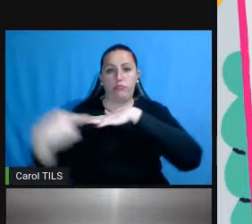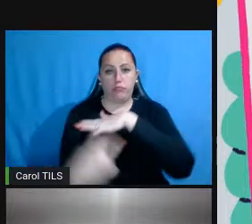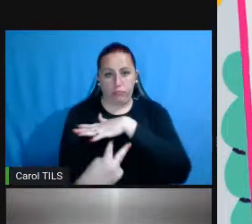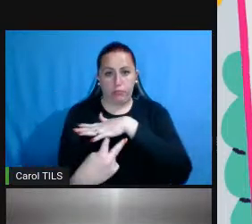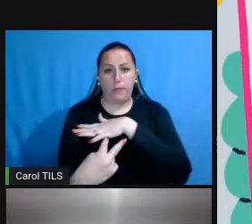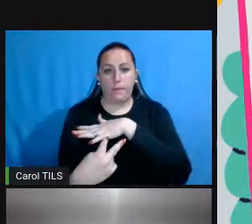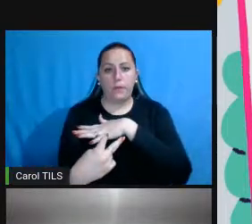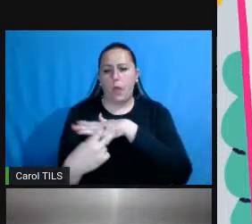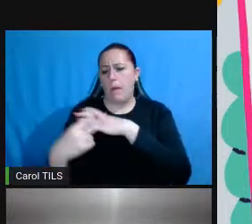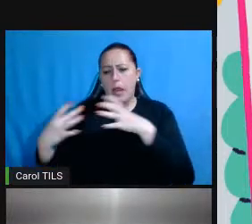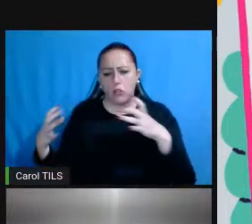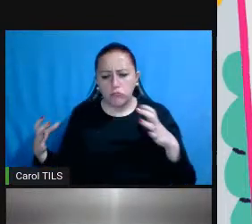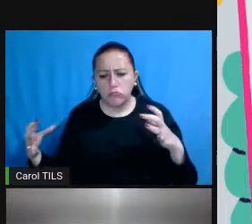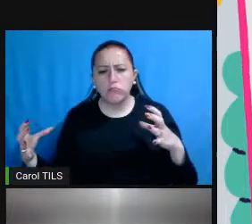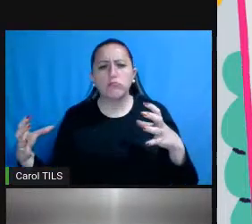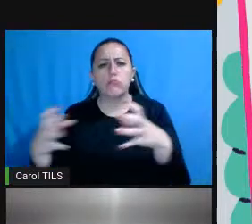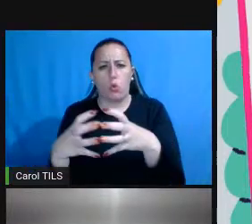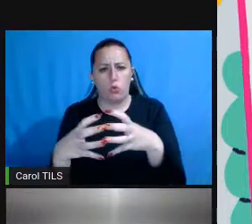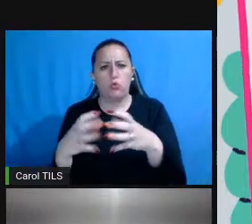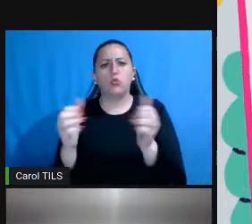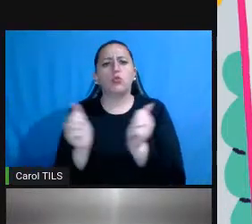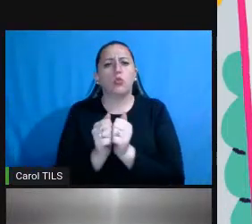toda essa diversidade